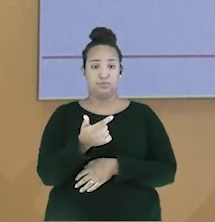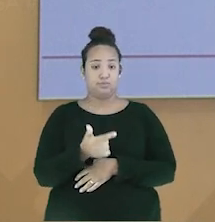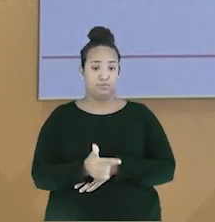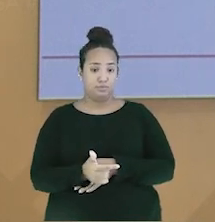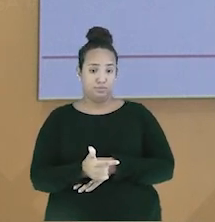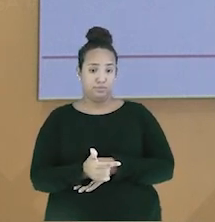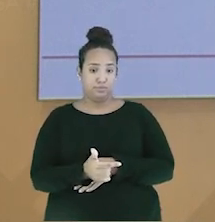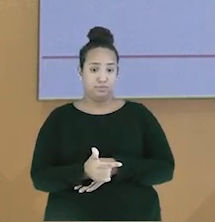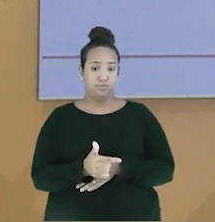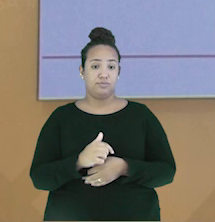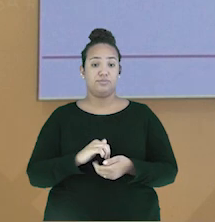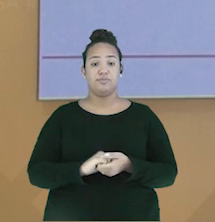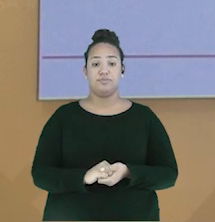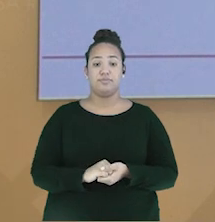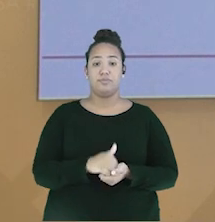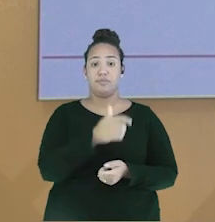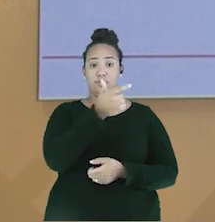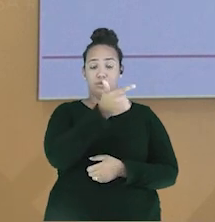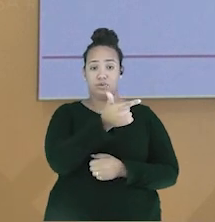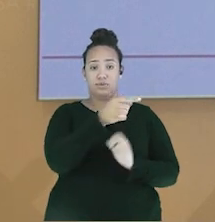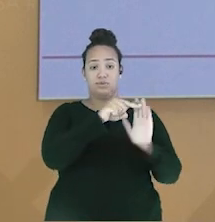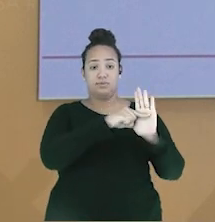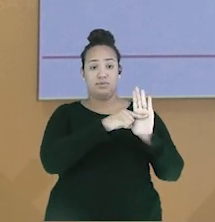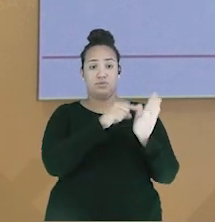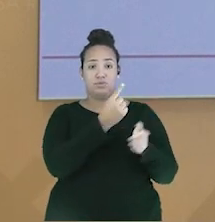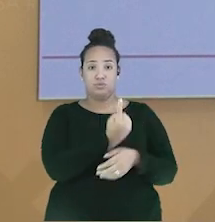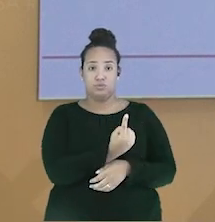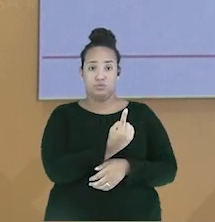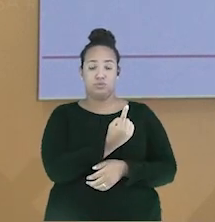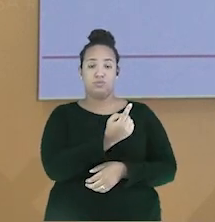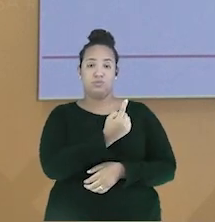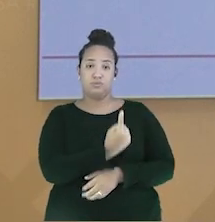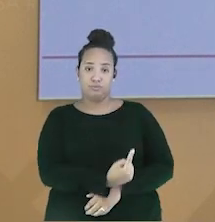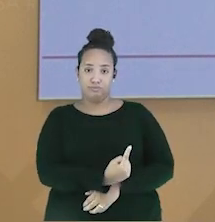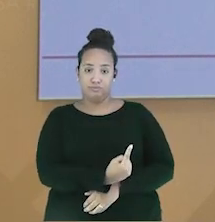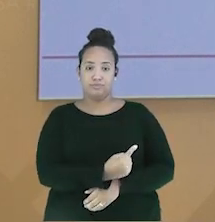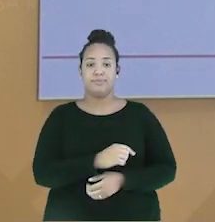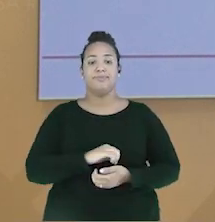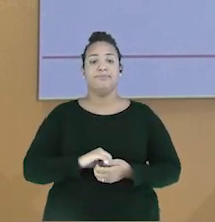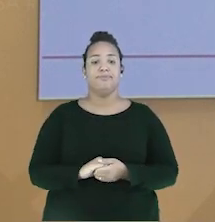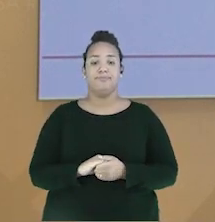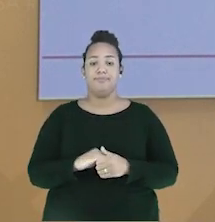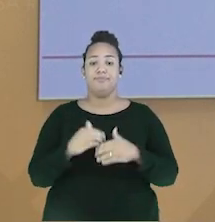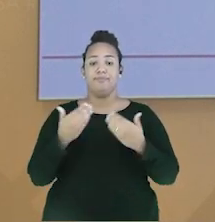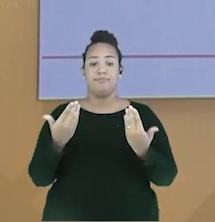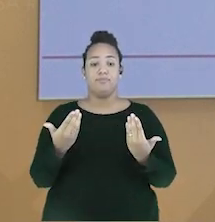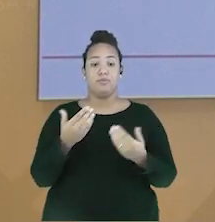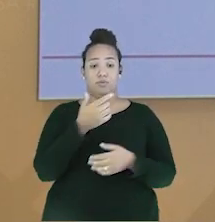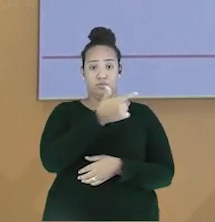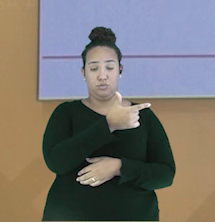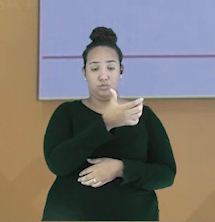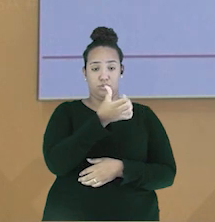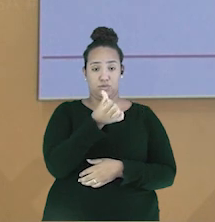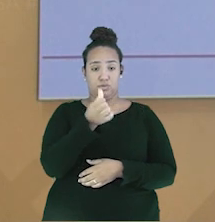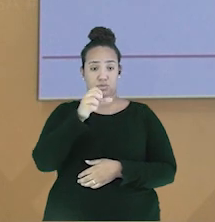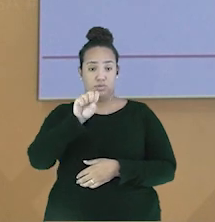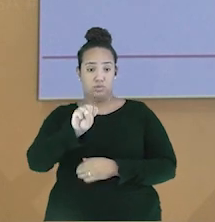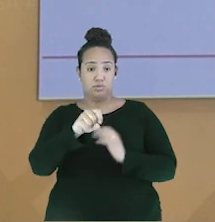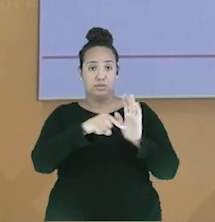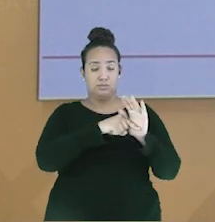4, 2. E 2 menos 1, 1. Então, 268